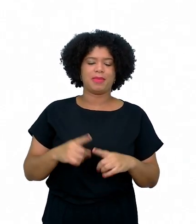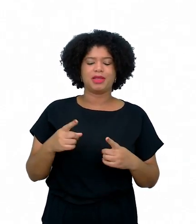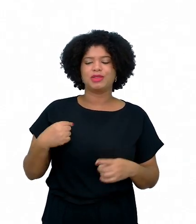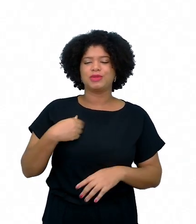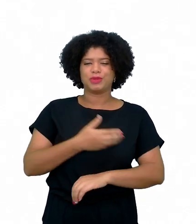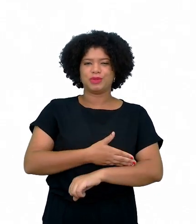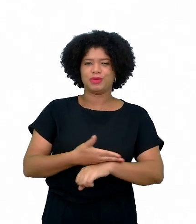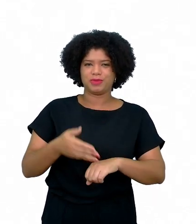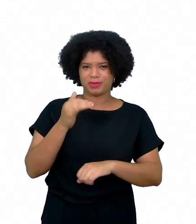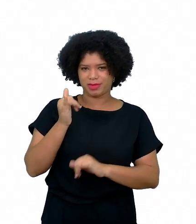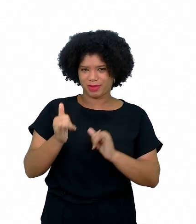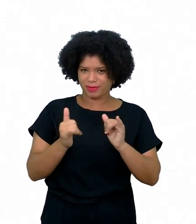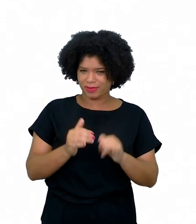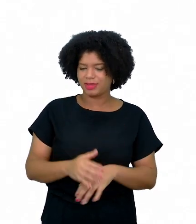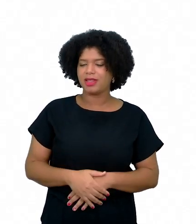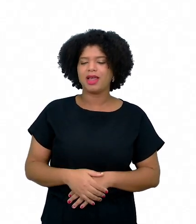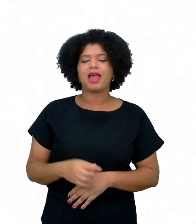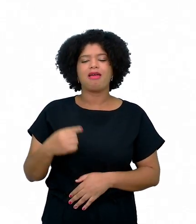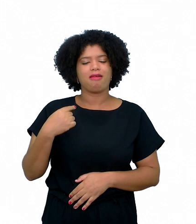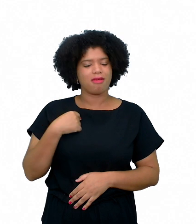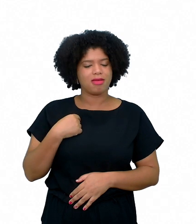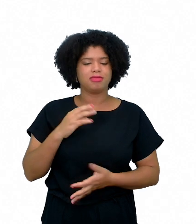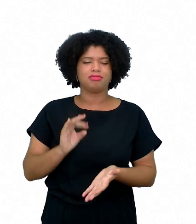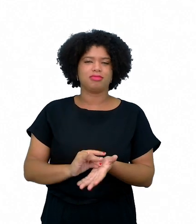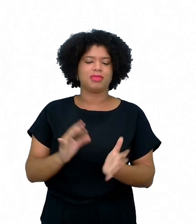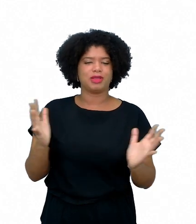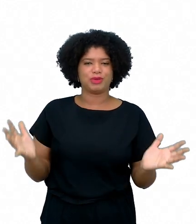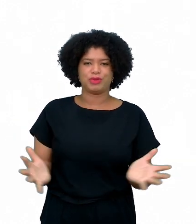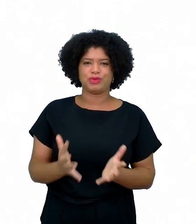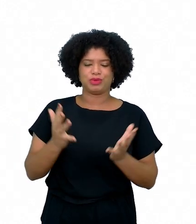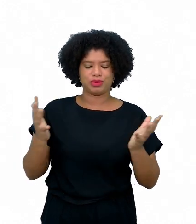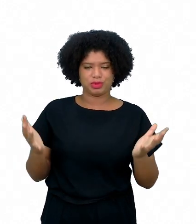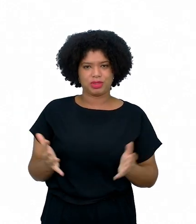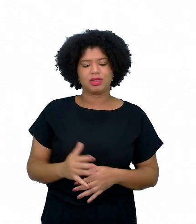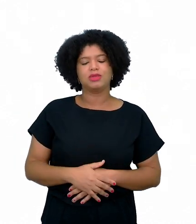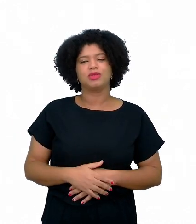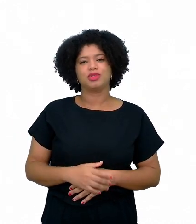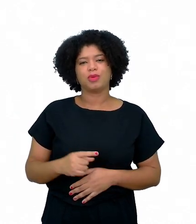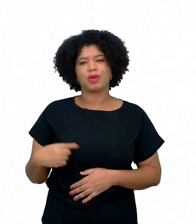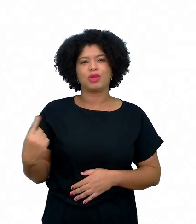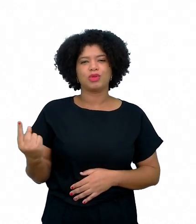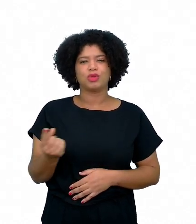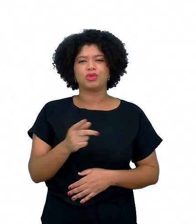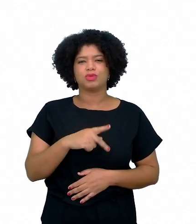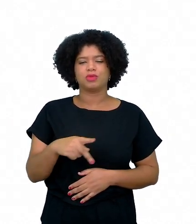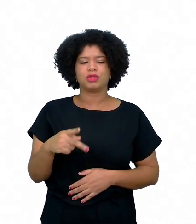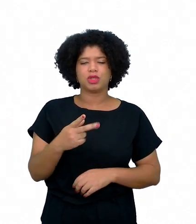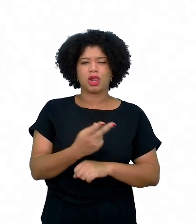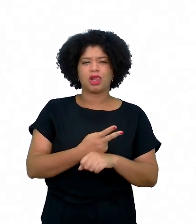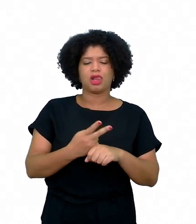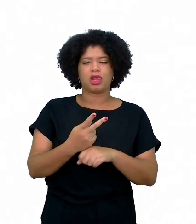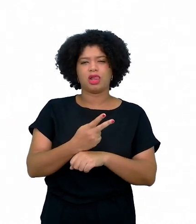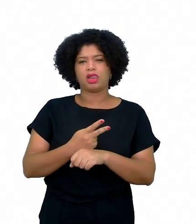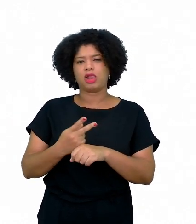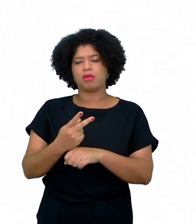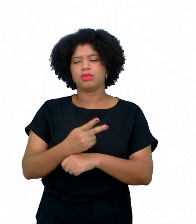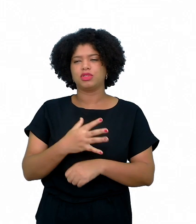sempre falo, né, eu sou uma grande incentivadora, assim, né, de nós, professores, buscarmos, né,